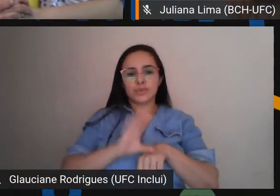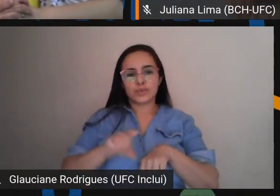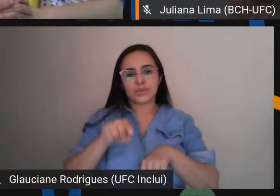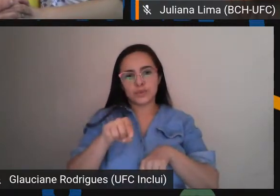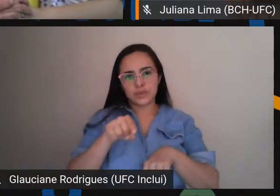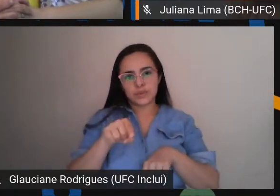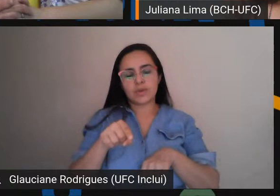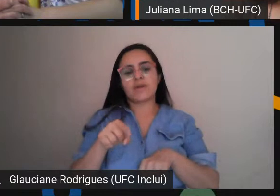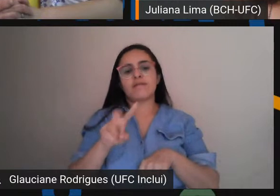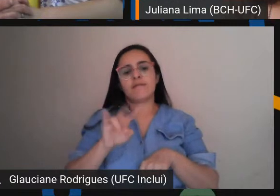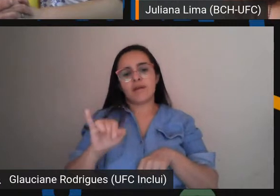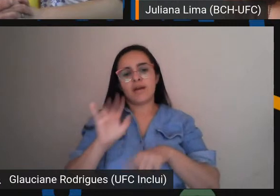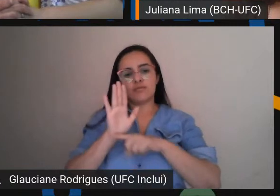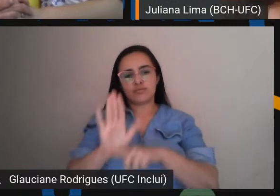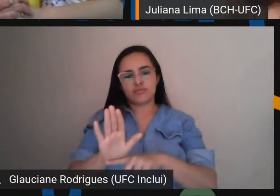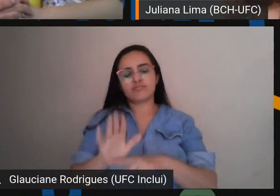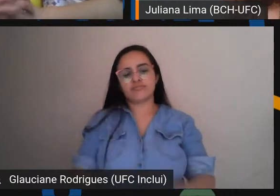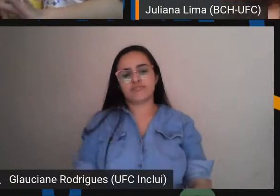e Meta-Análise.